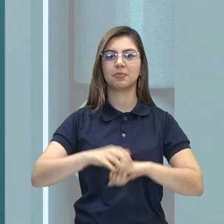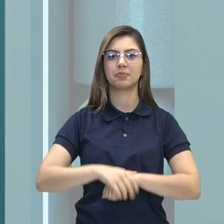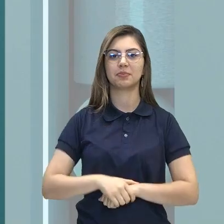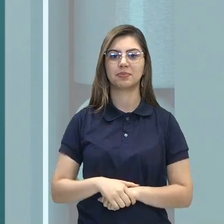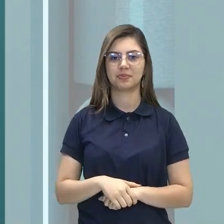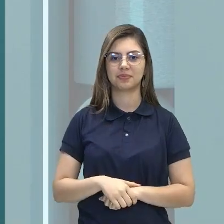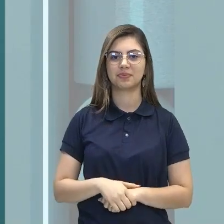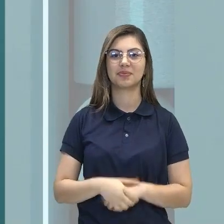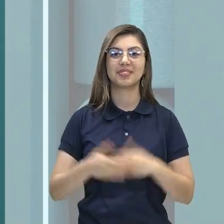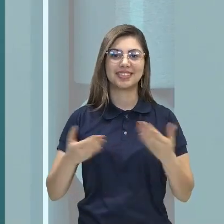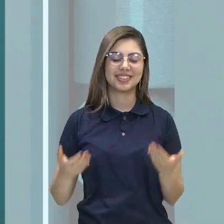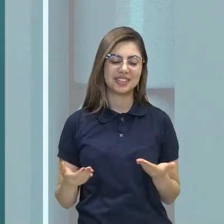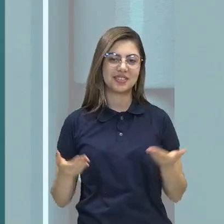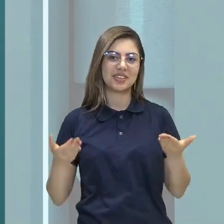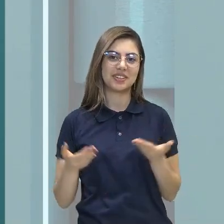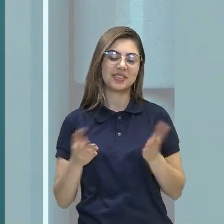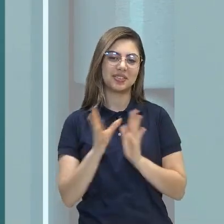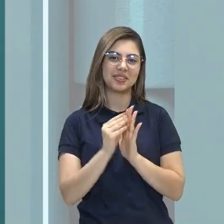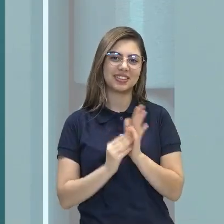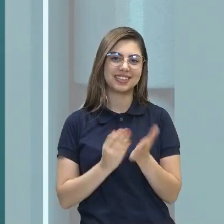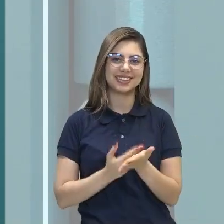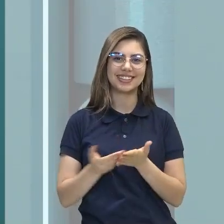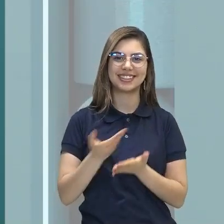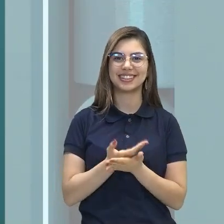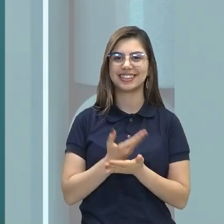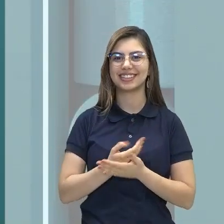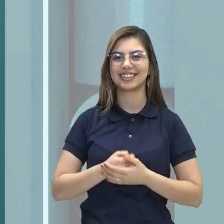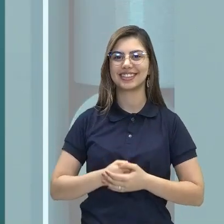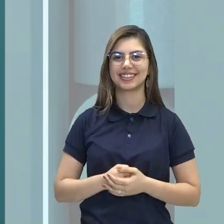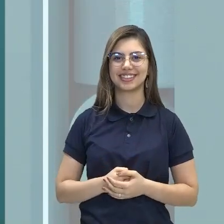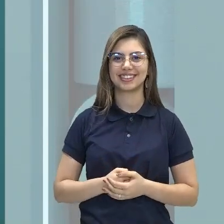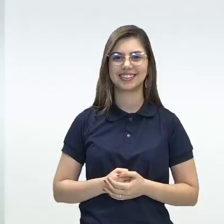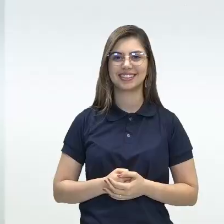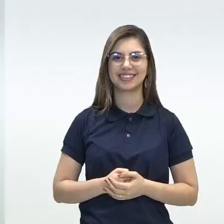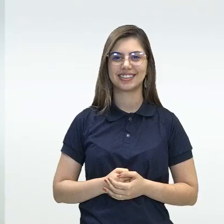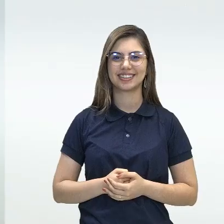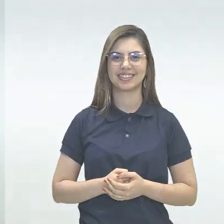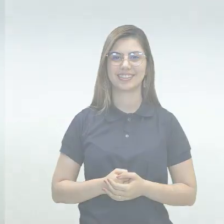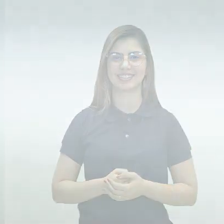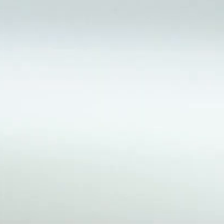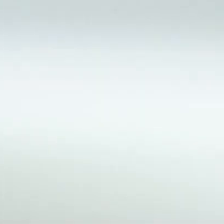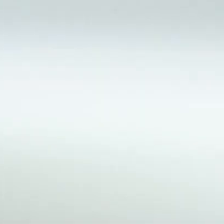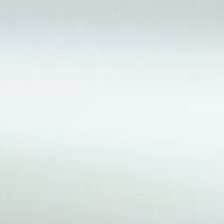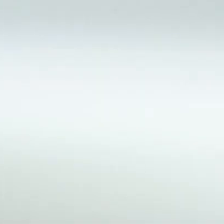oração. Então, esse é o nosso conteúdo e vamos à nossa aula.